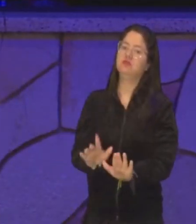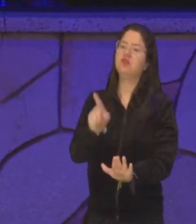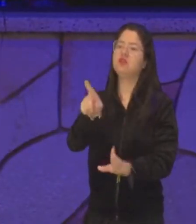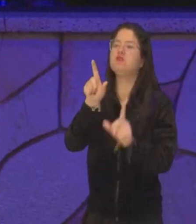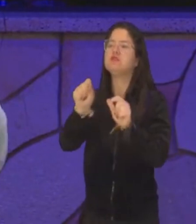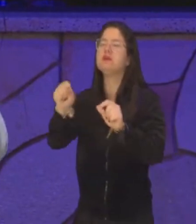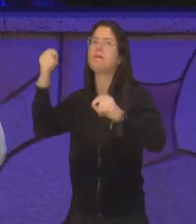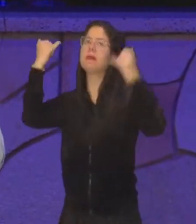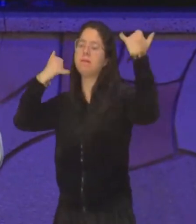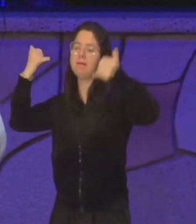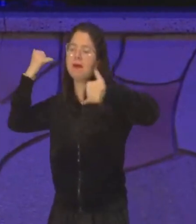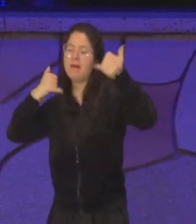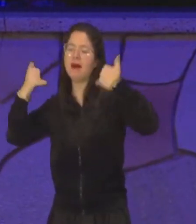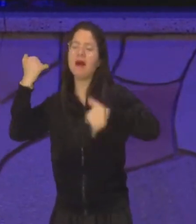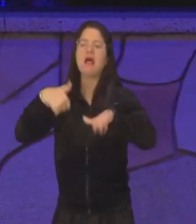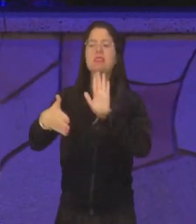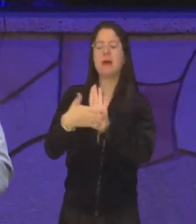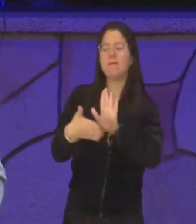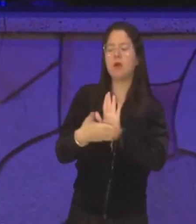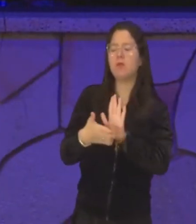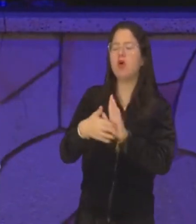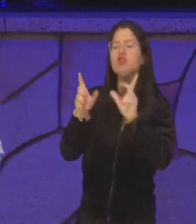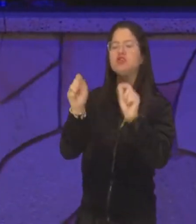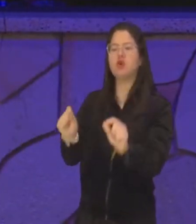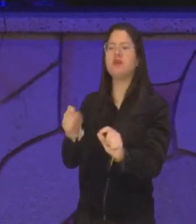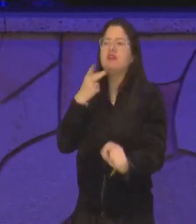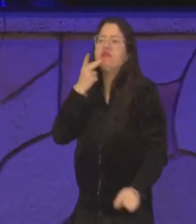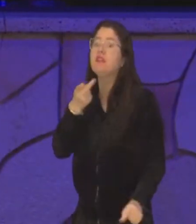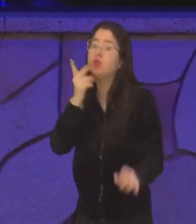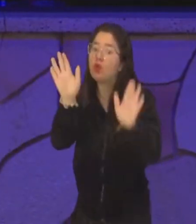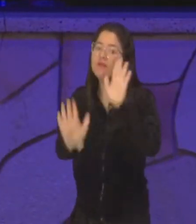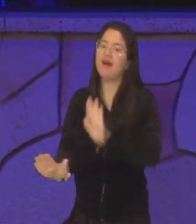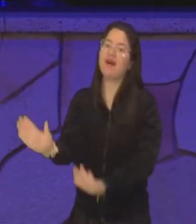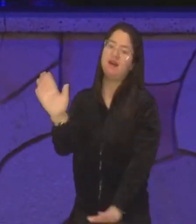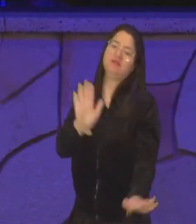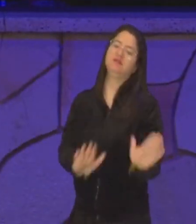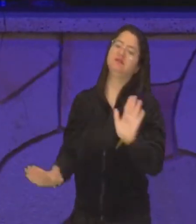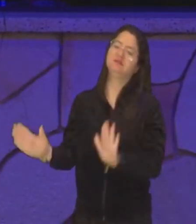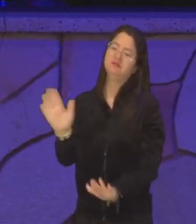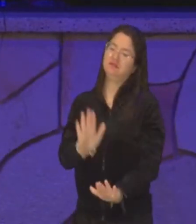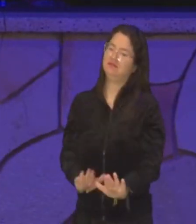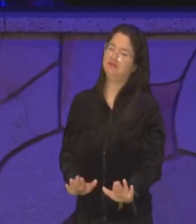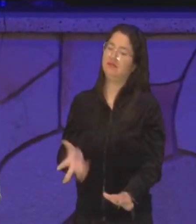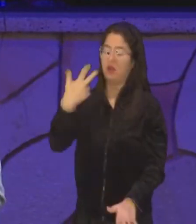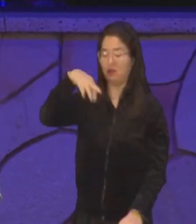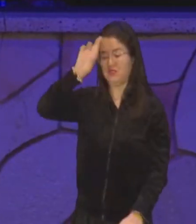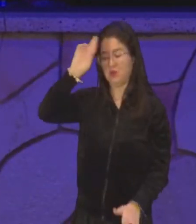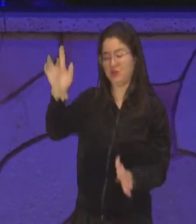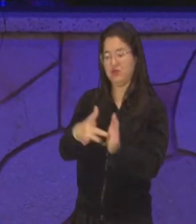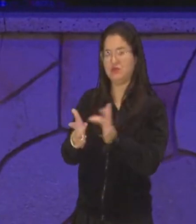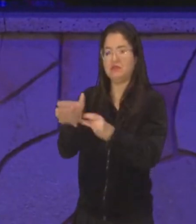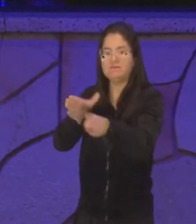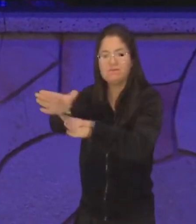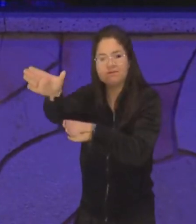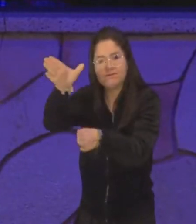ouve, na proposta, naquilo que está sendo dito. E o Senhor Jesus então faz a